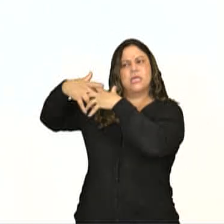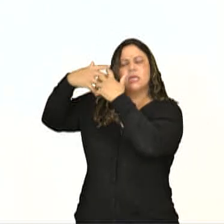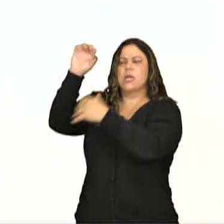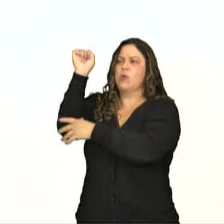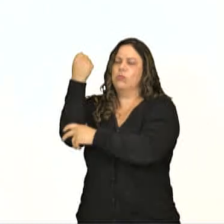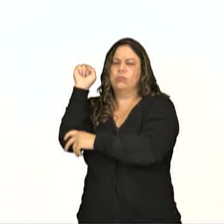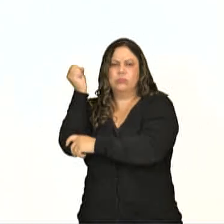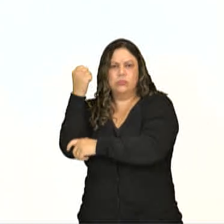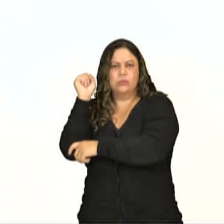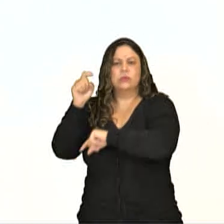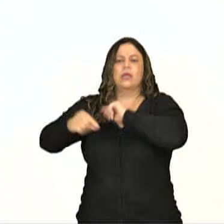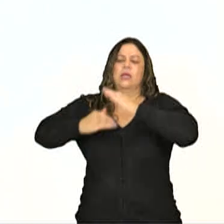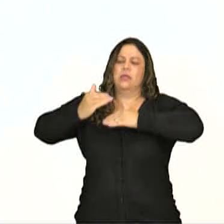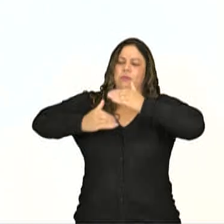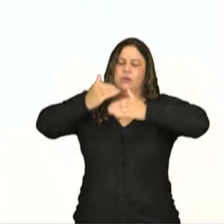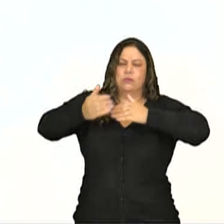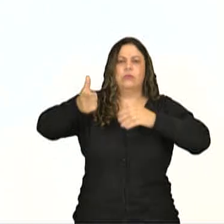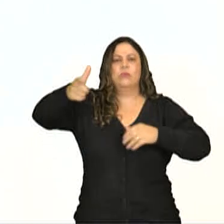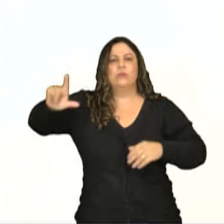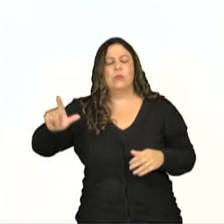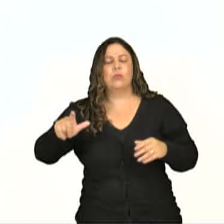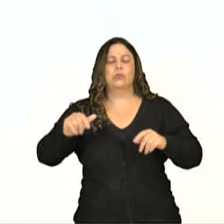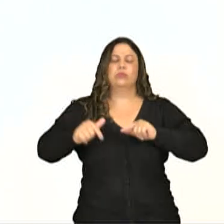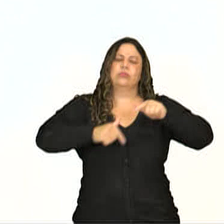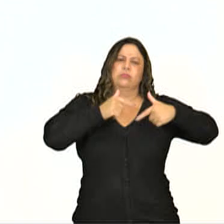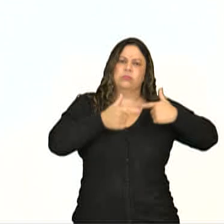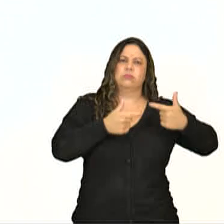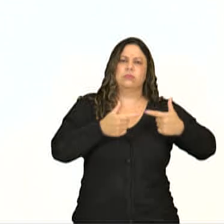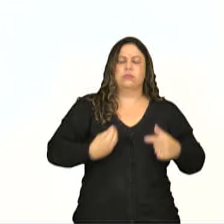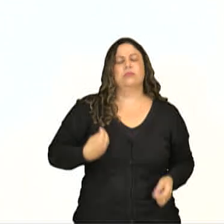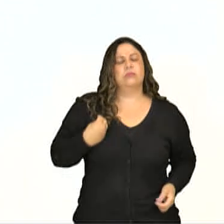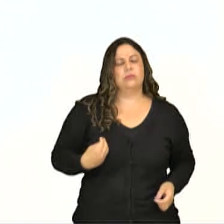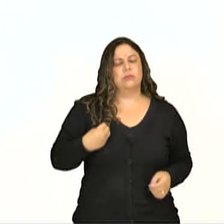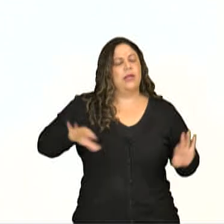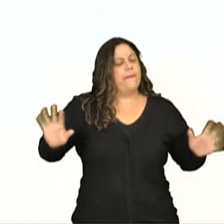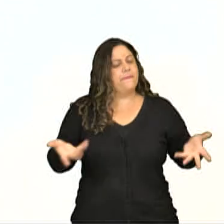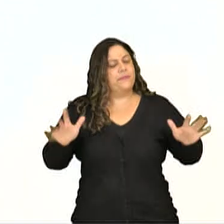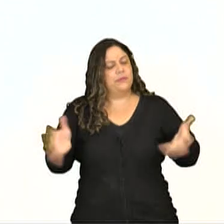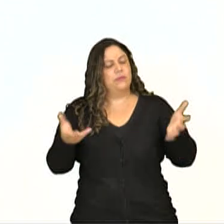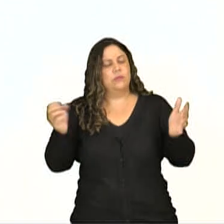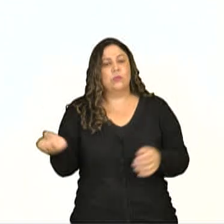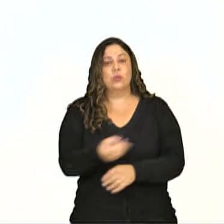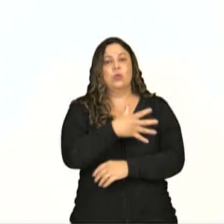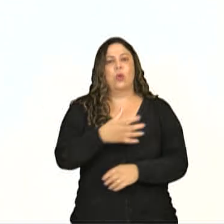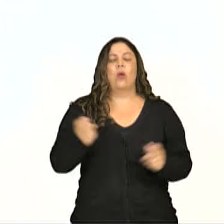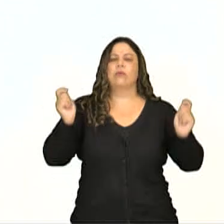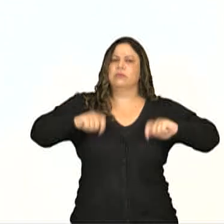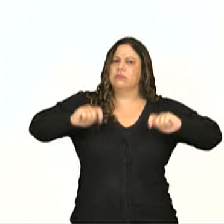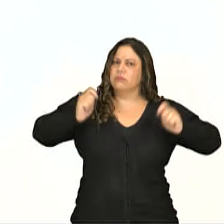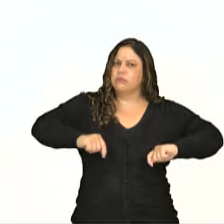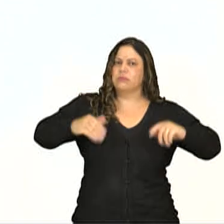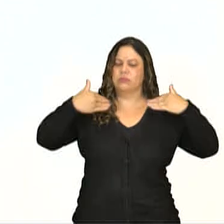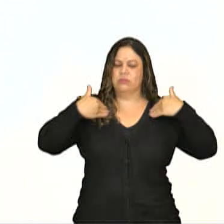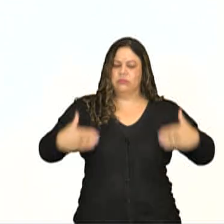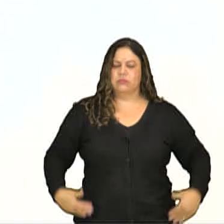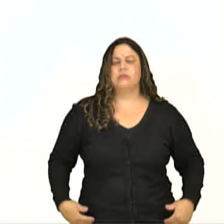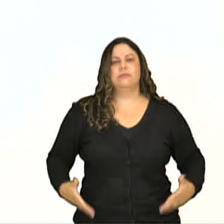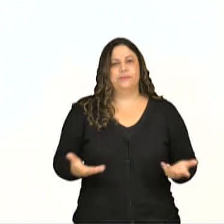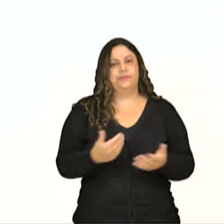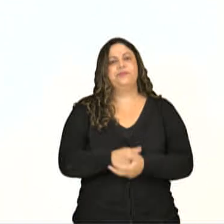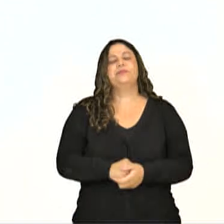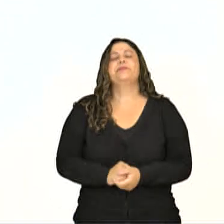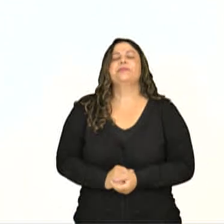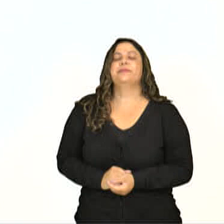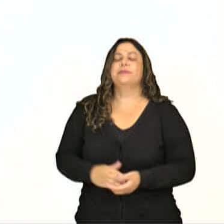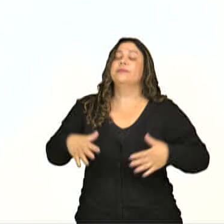para o desenvolvimento de outras atividades da vida, sempre estimulando novas habilidades corporais. Então, essa cultura